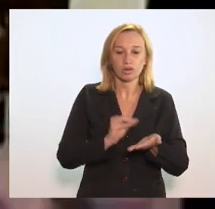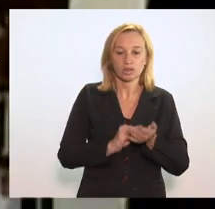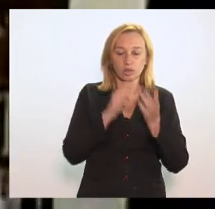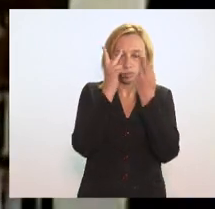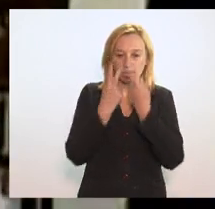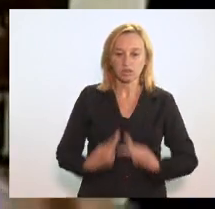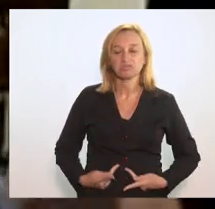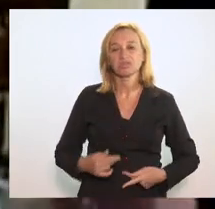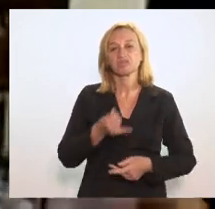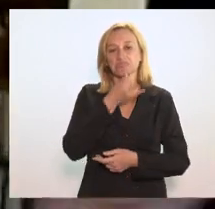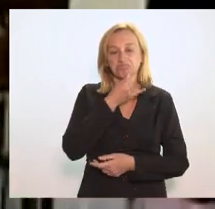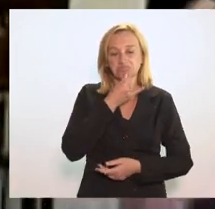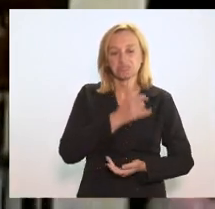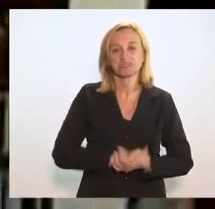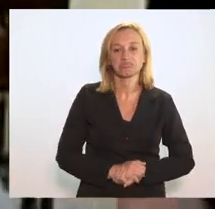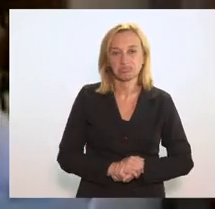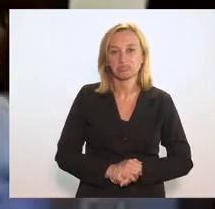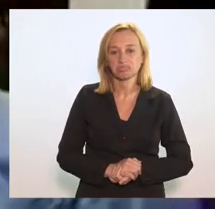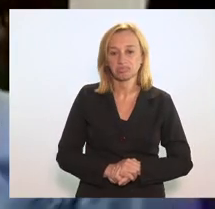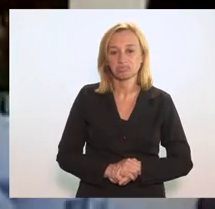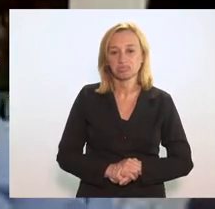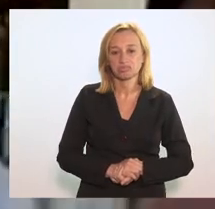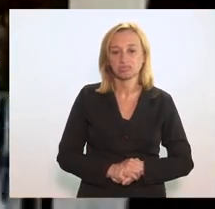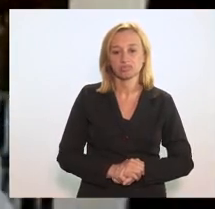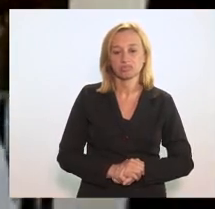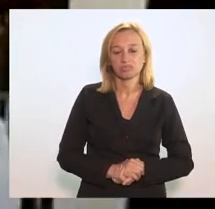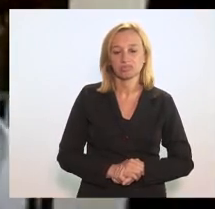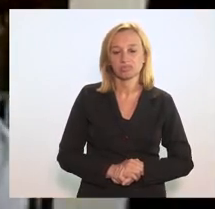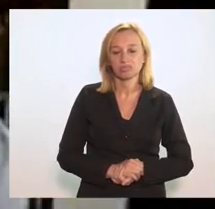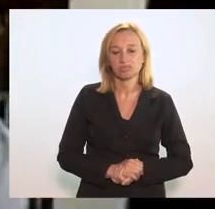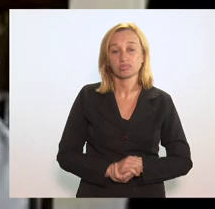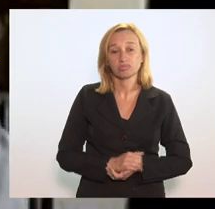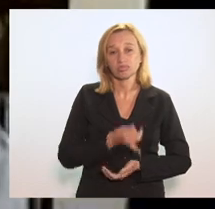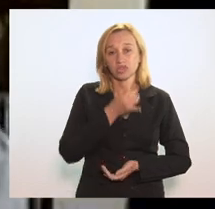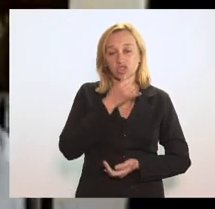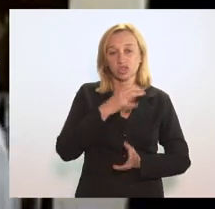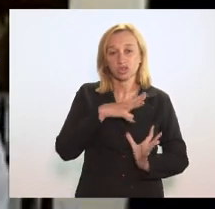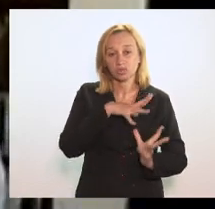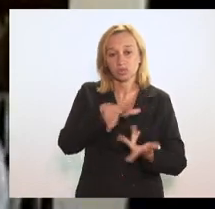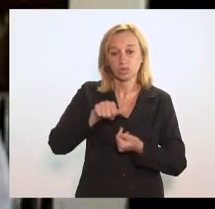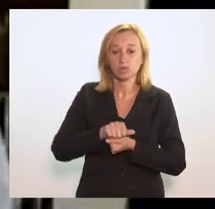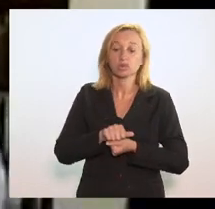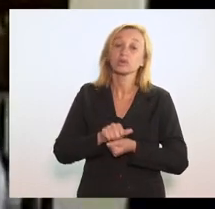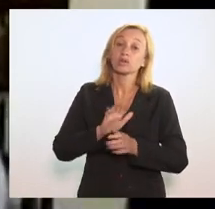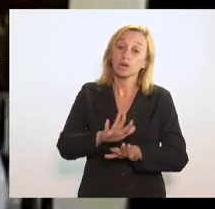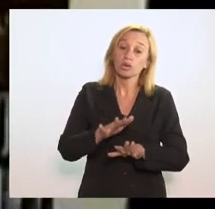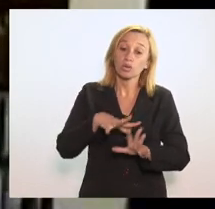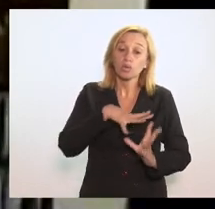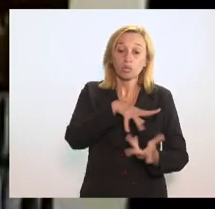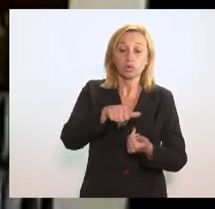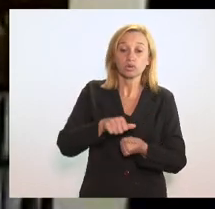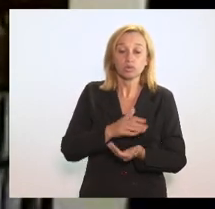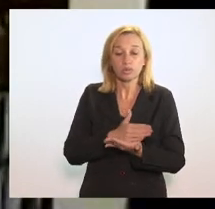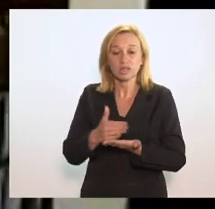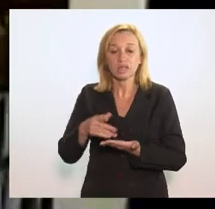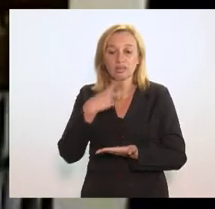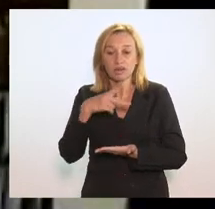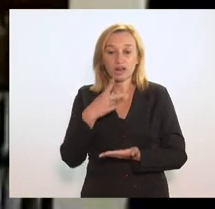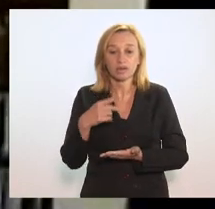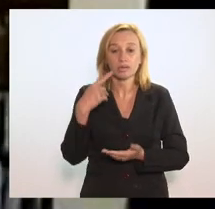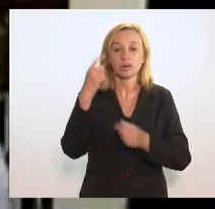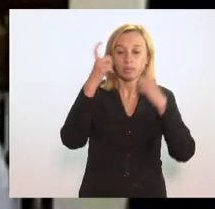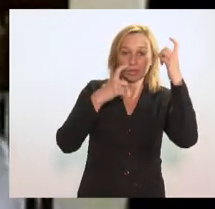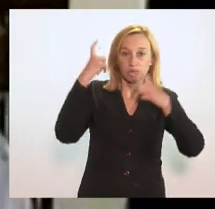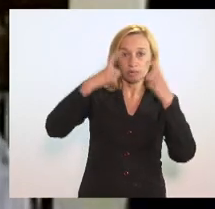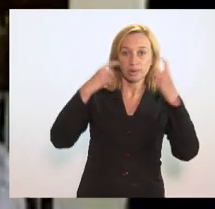verdadeiro desastre e que está horrorizando o mundo, ao ponto de o mundo começar a dizer que está preocupado com